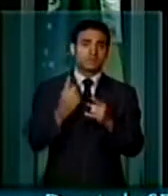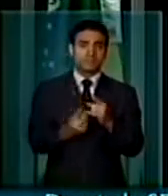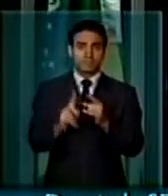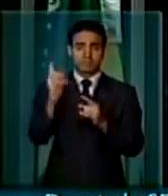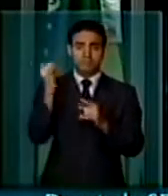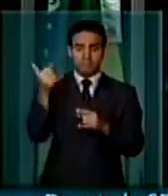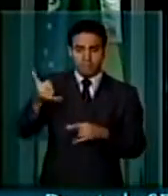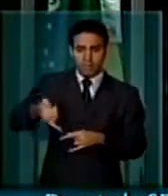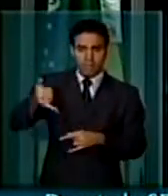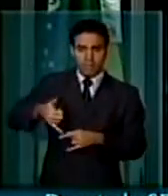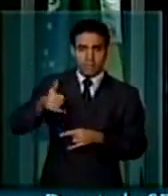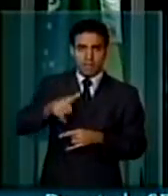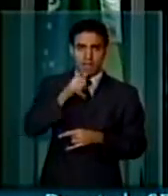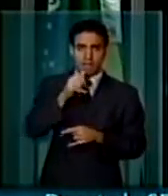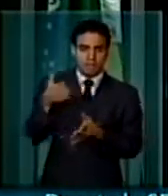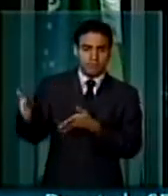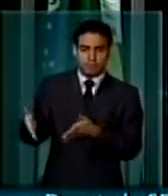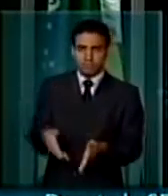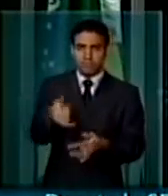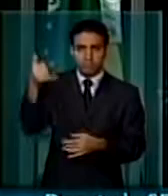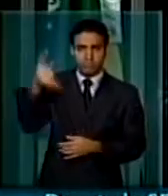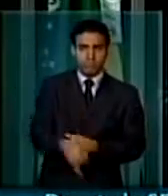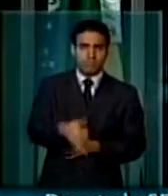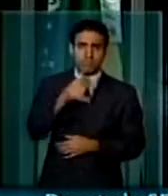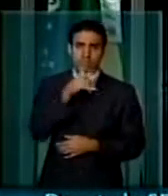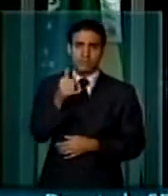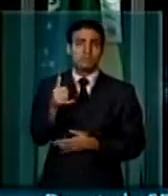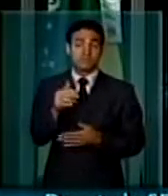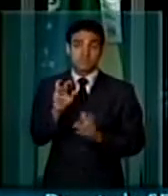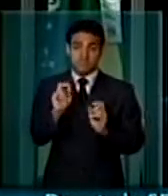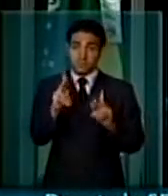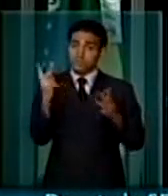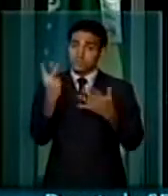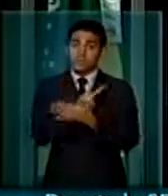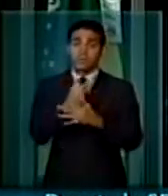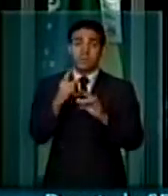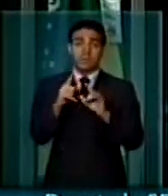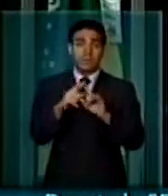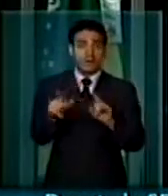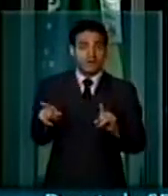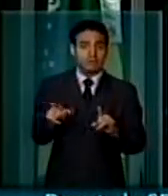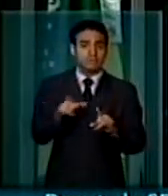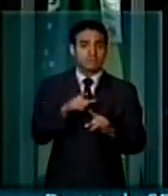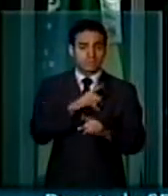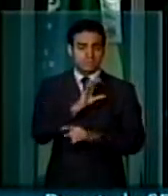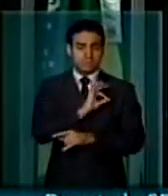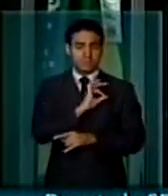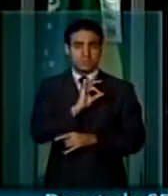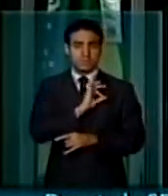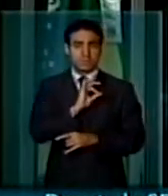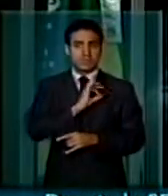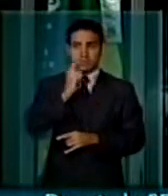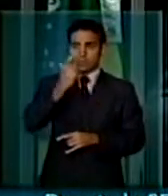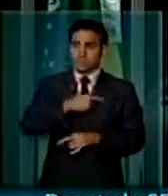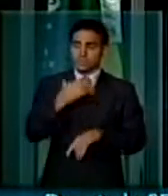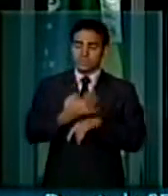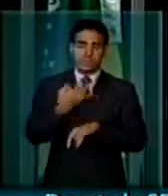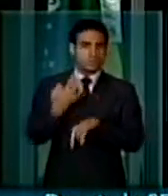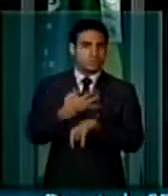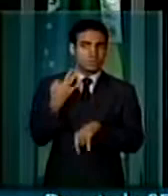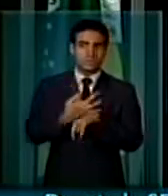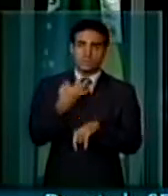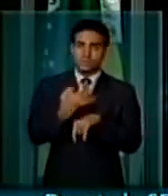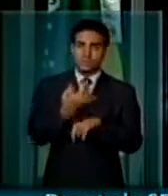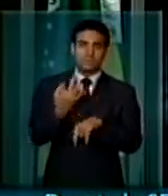para a água. E eu acho que ali houve um controle emocional muito forte dos policiais franceses. Isso tem que ser